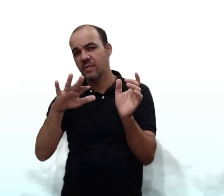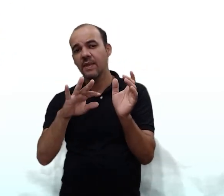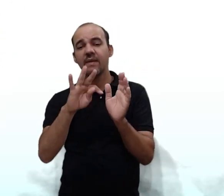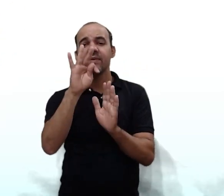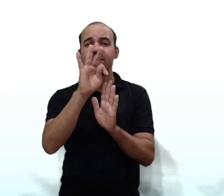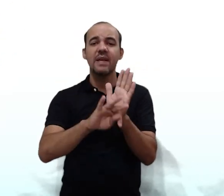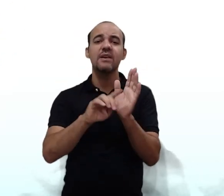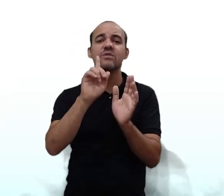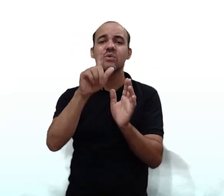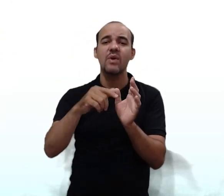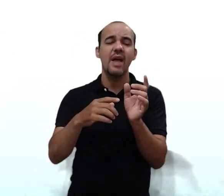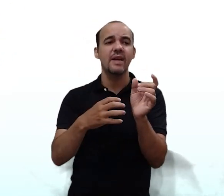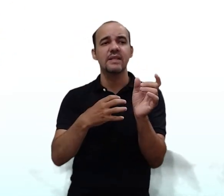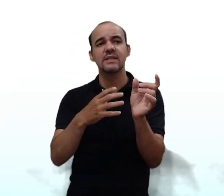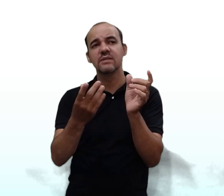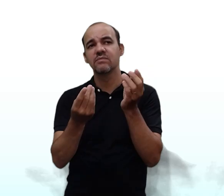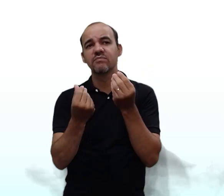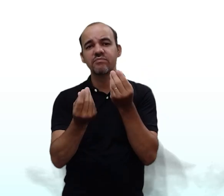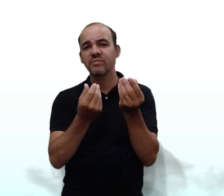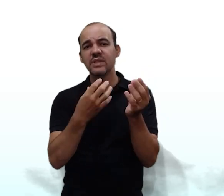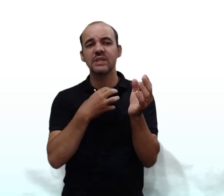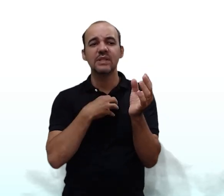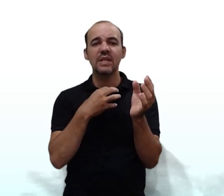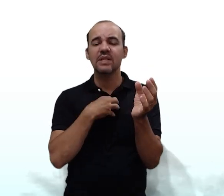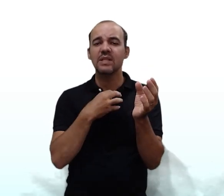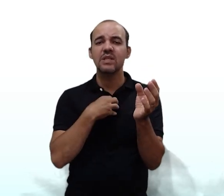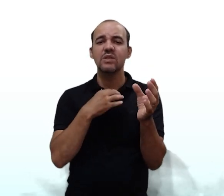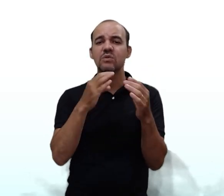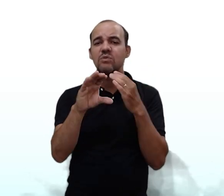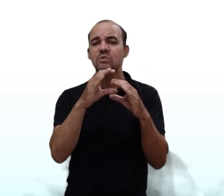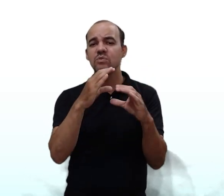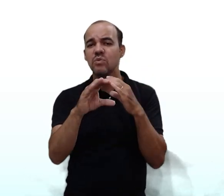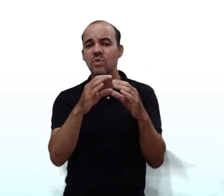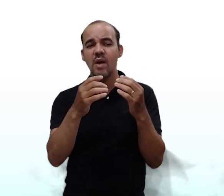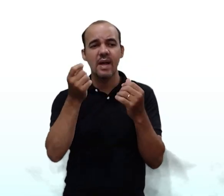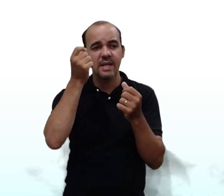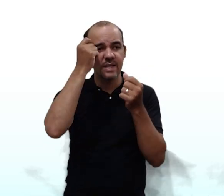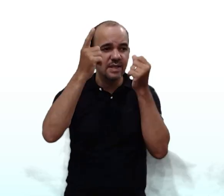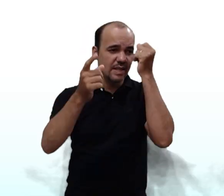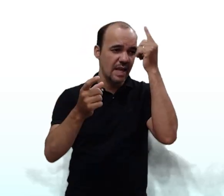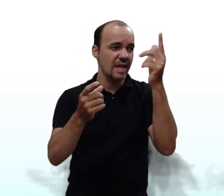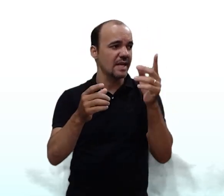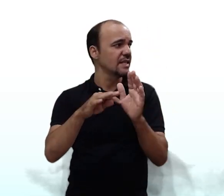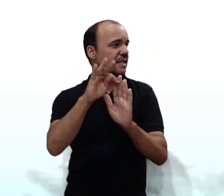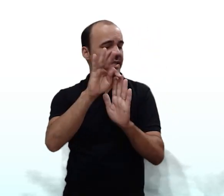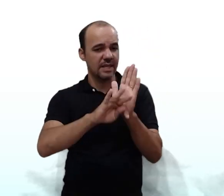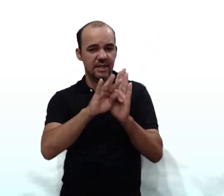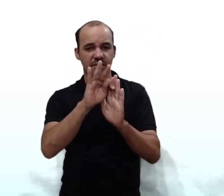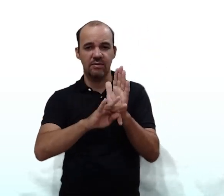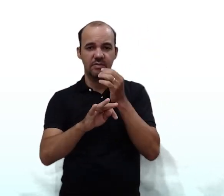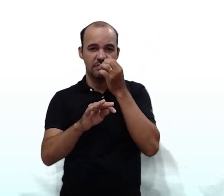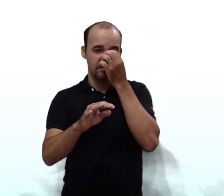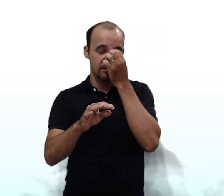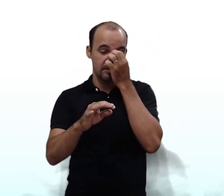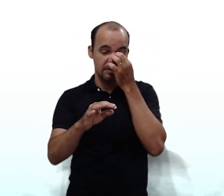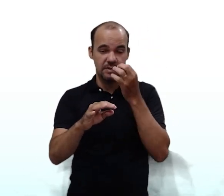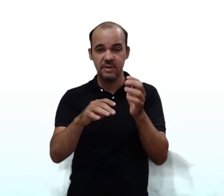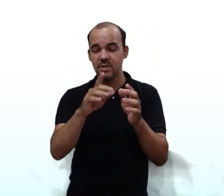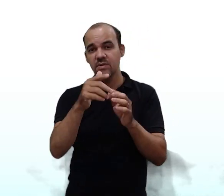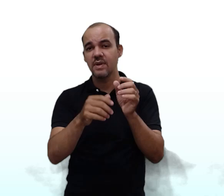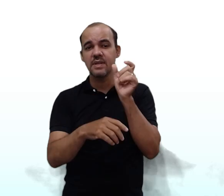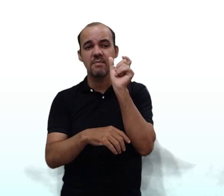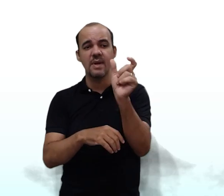que faz sentido, que te passa uma mensagem, que te passa uma ideia. Então, se eu tiver essa palavra